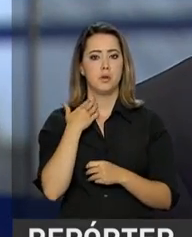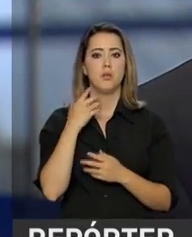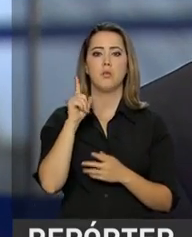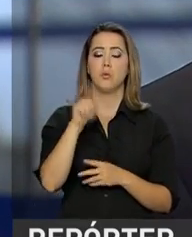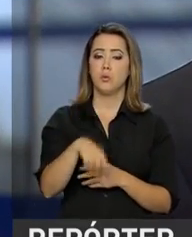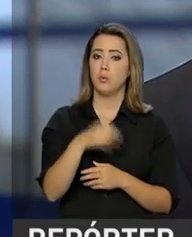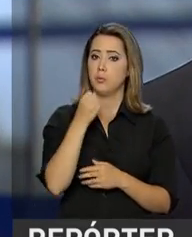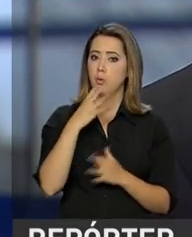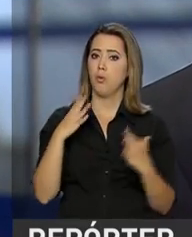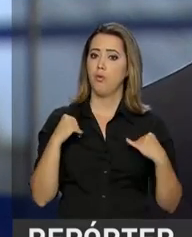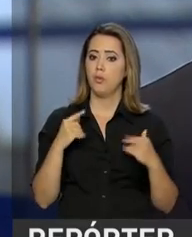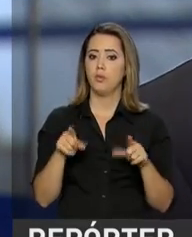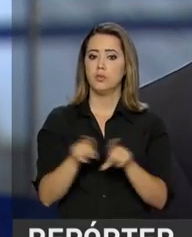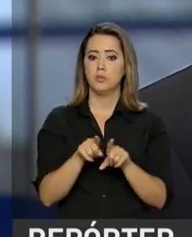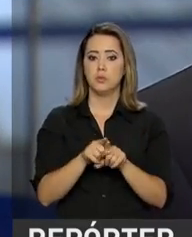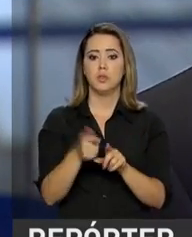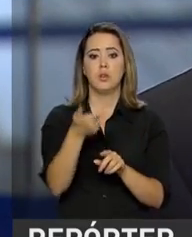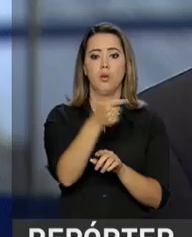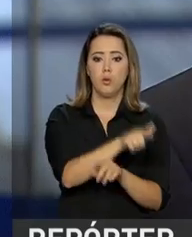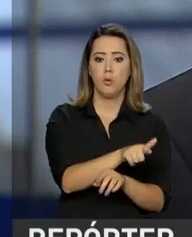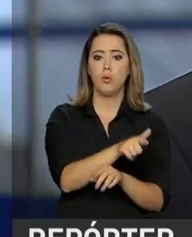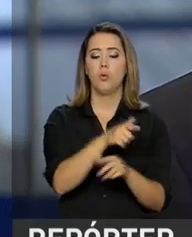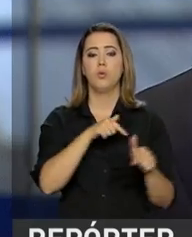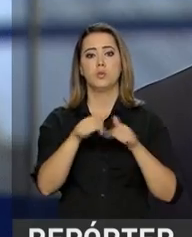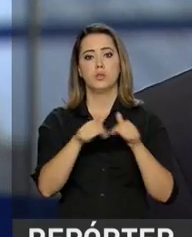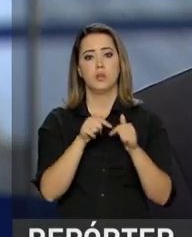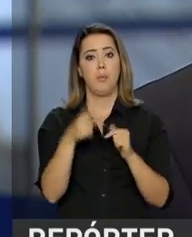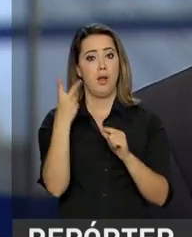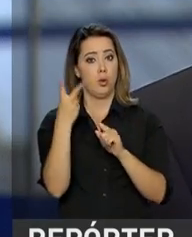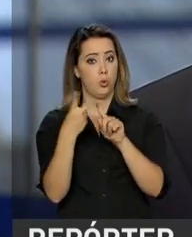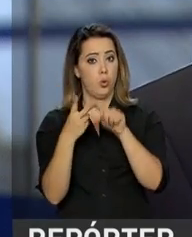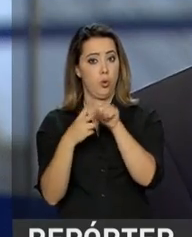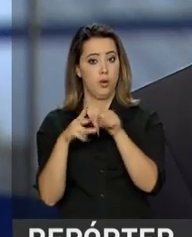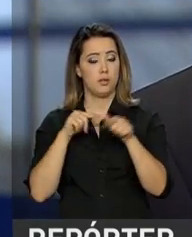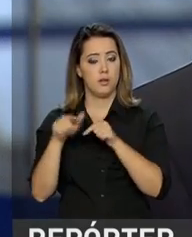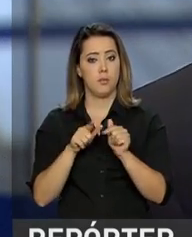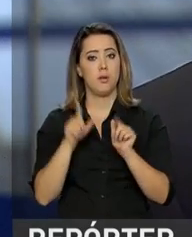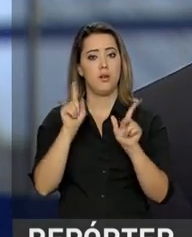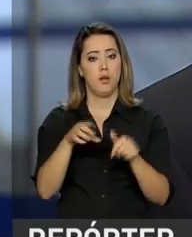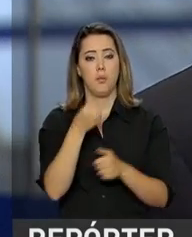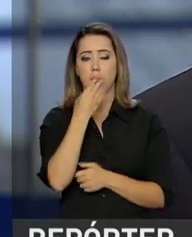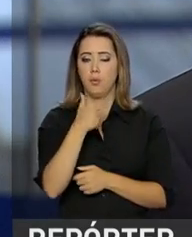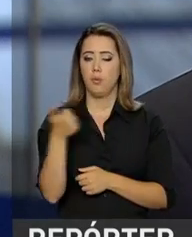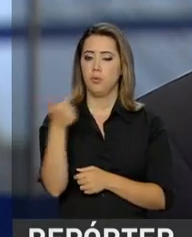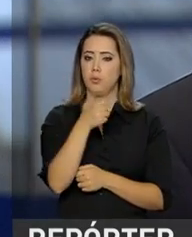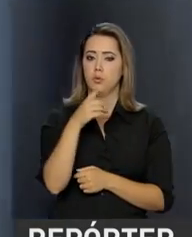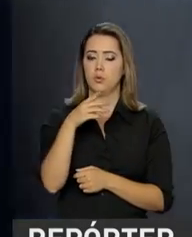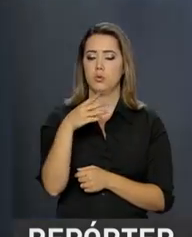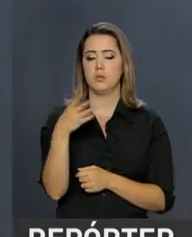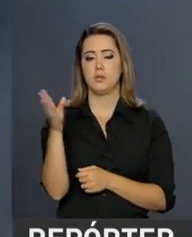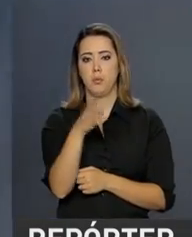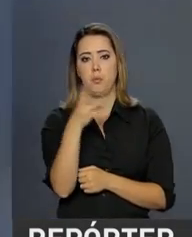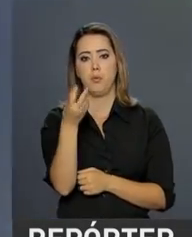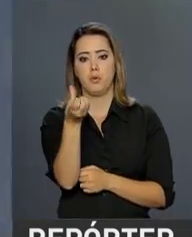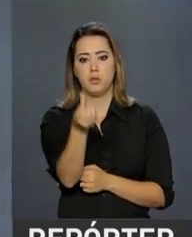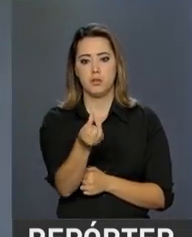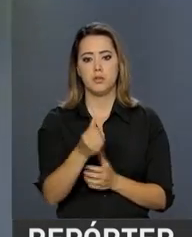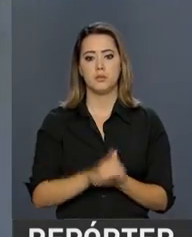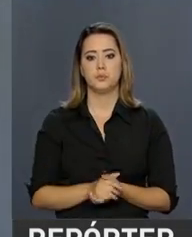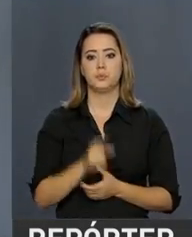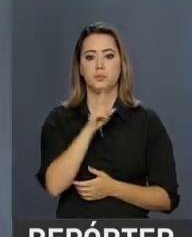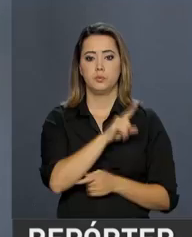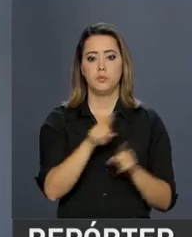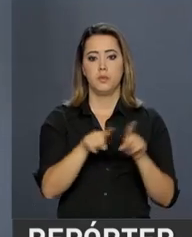folga e eu trabalho em outro emprego também outra renda né aí para mim mais viável a Escala 12 por 36 a gerente comercial